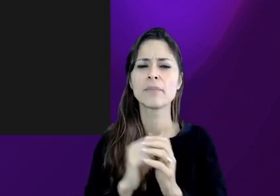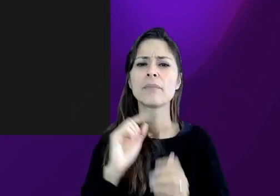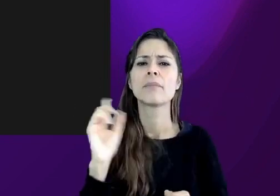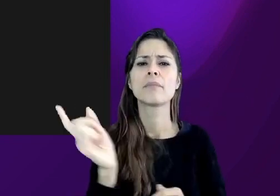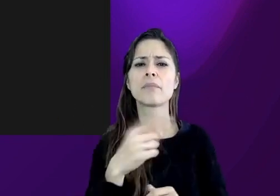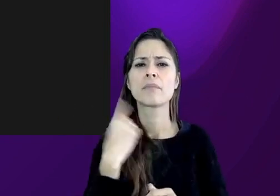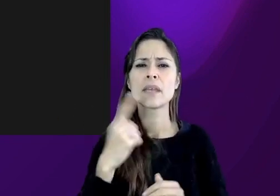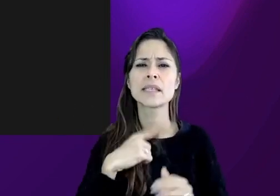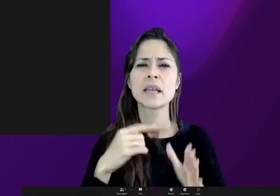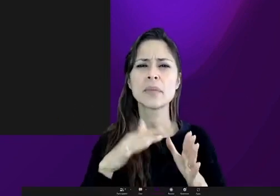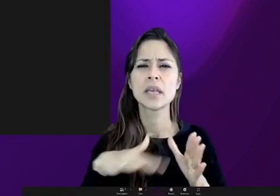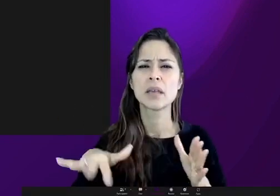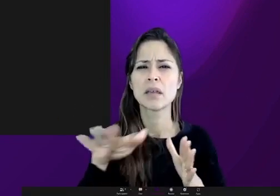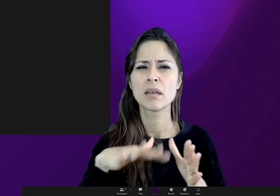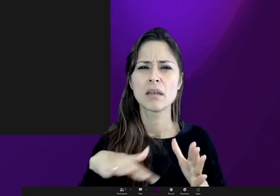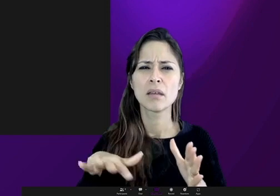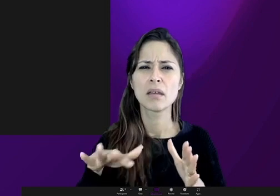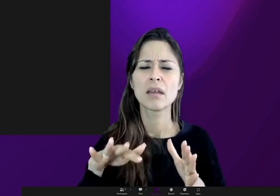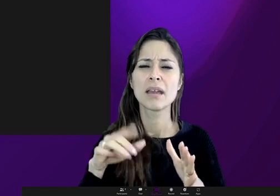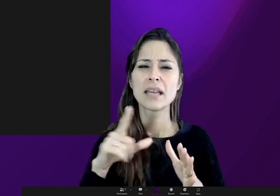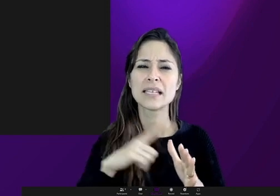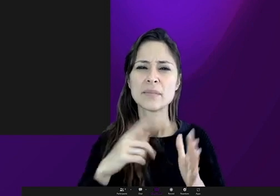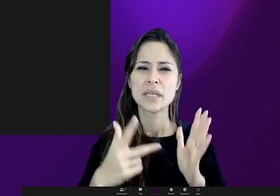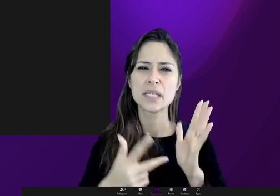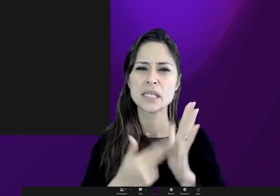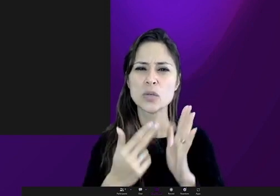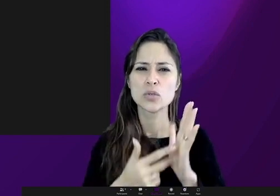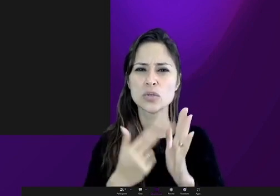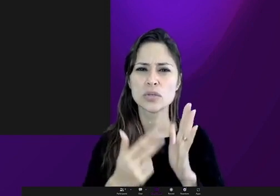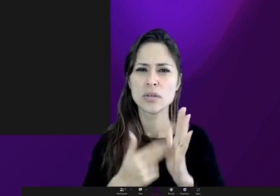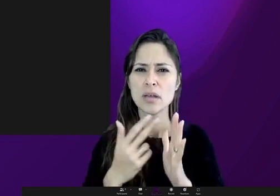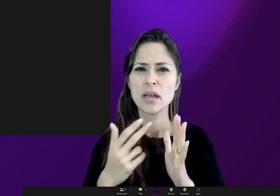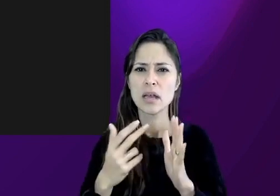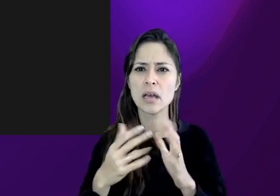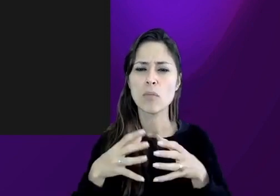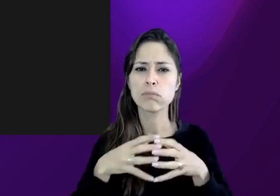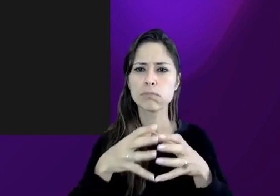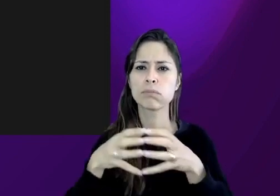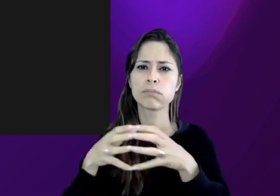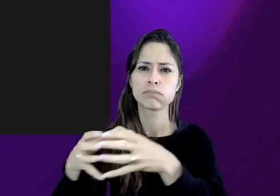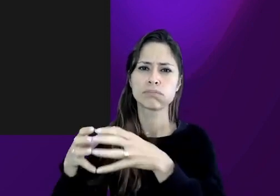parte da linfadenectomia, principalmente nos grandes conglomerados